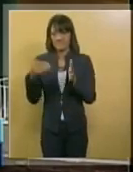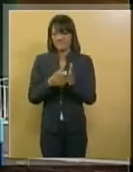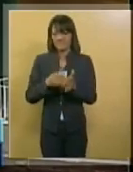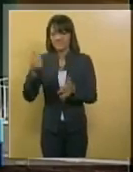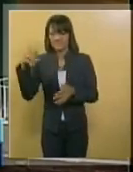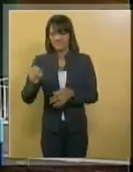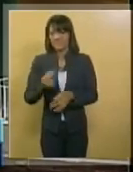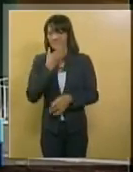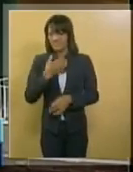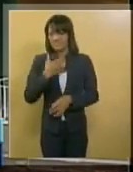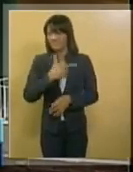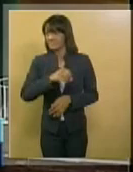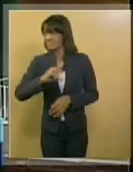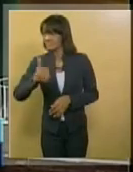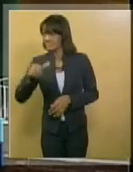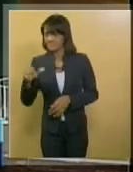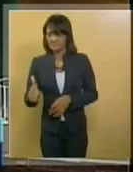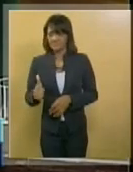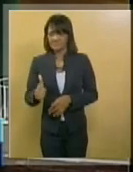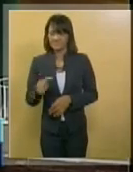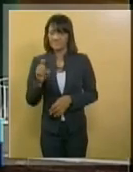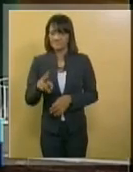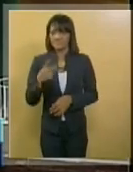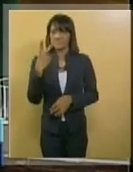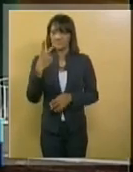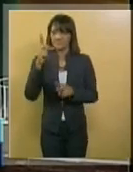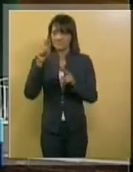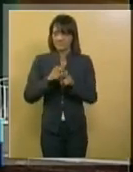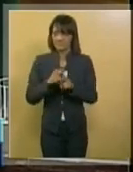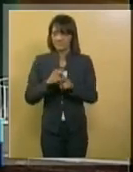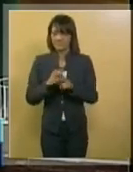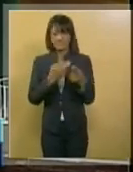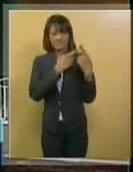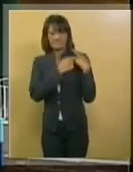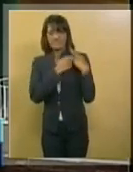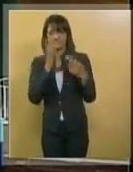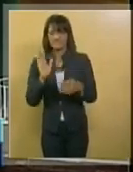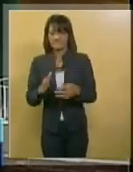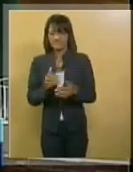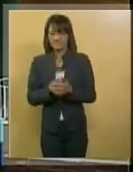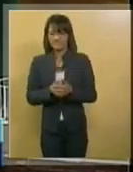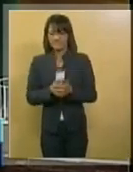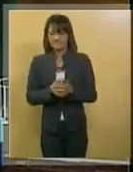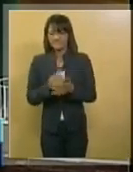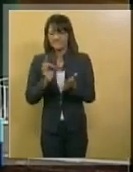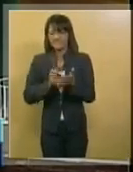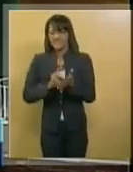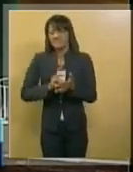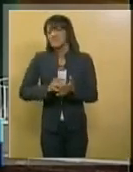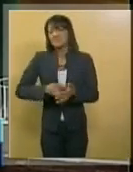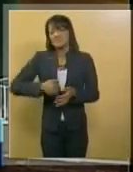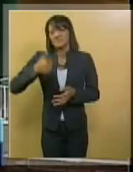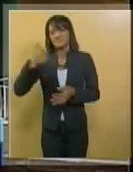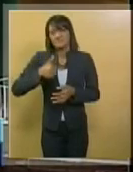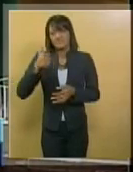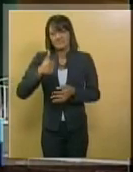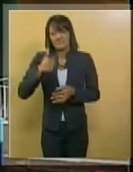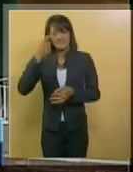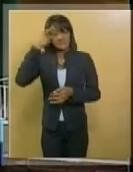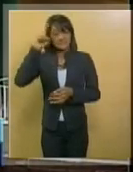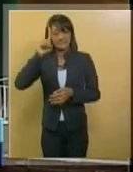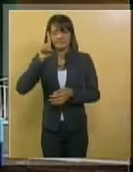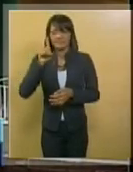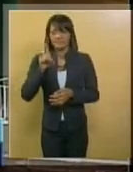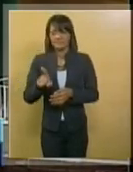dezembro de 2011, eu tinha só 2 meses que estava na militância, eu já a procurei. E o primeiro dia da